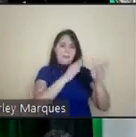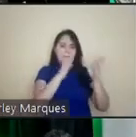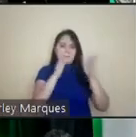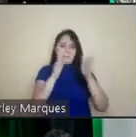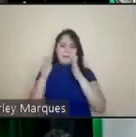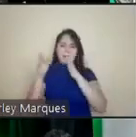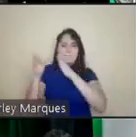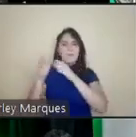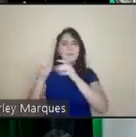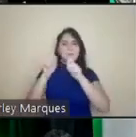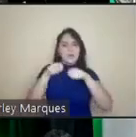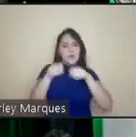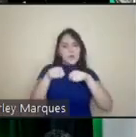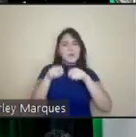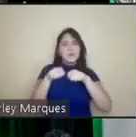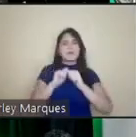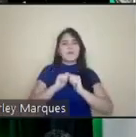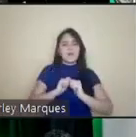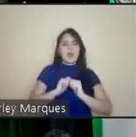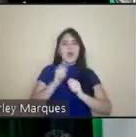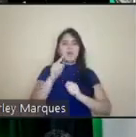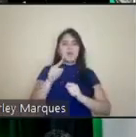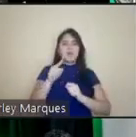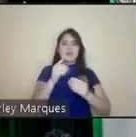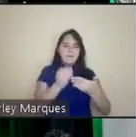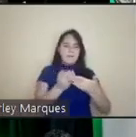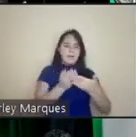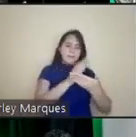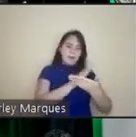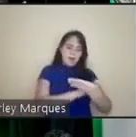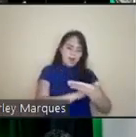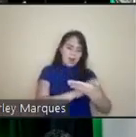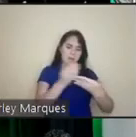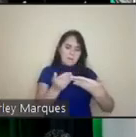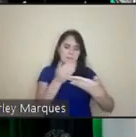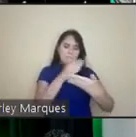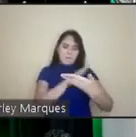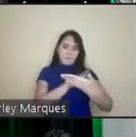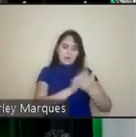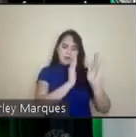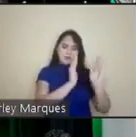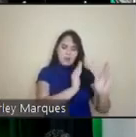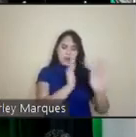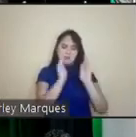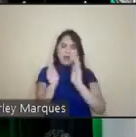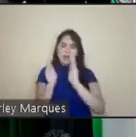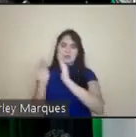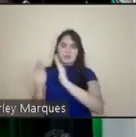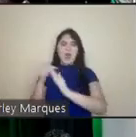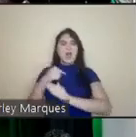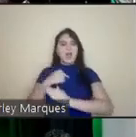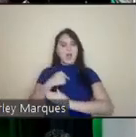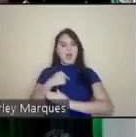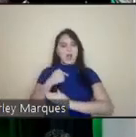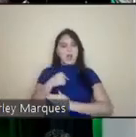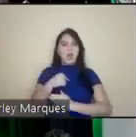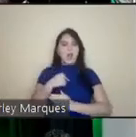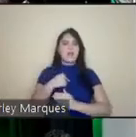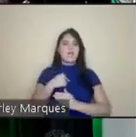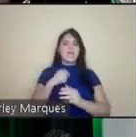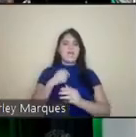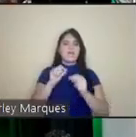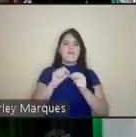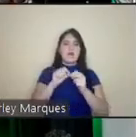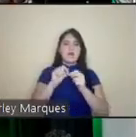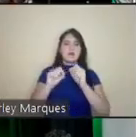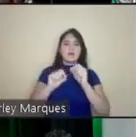que você consegue abrir numa página e lendo meio separadamente. Eu faço uma jornada ao contrário do que